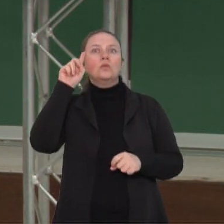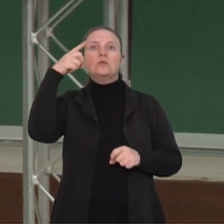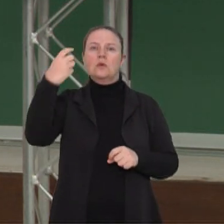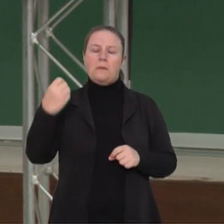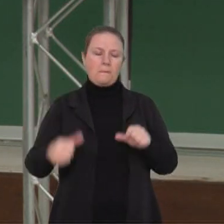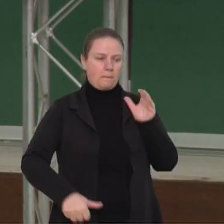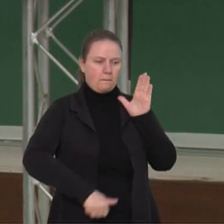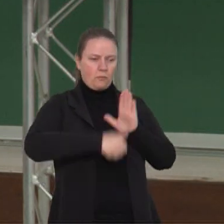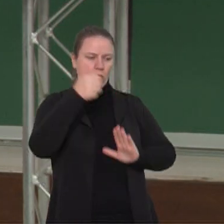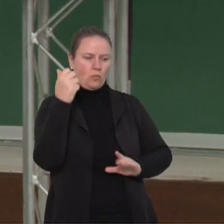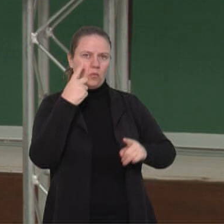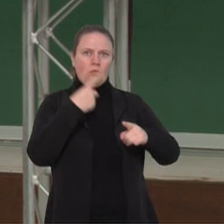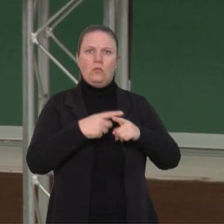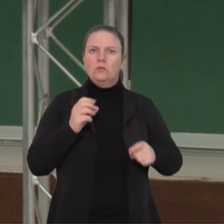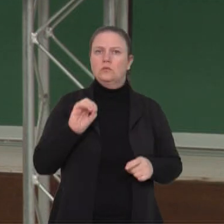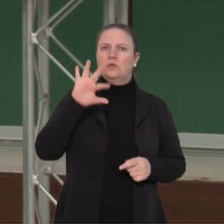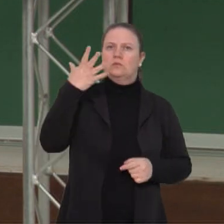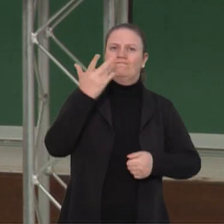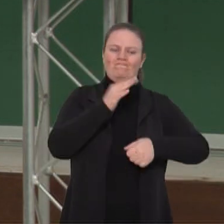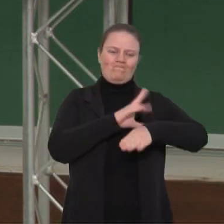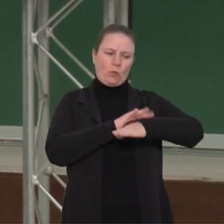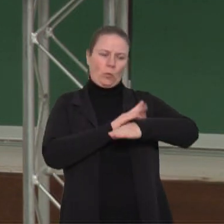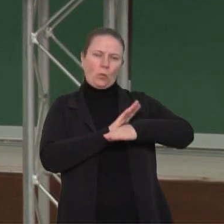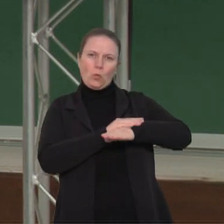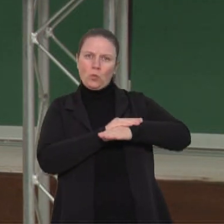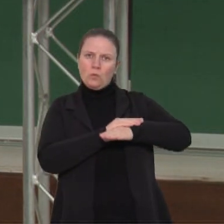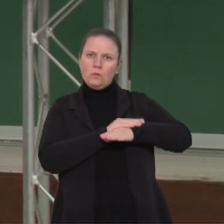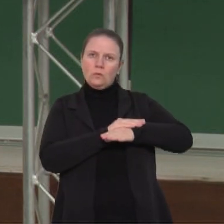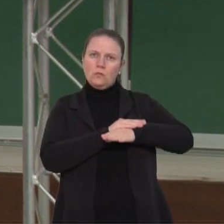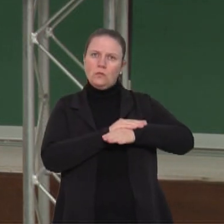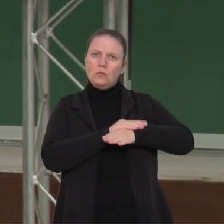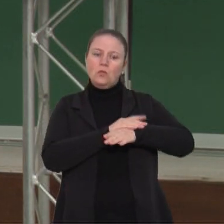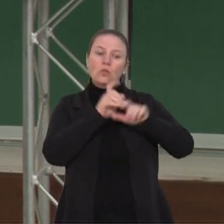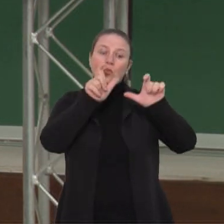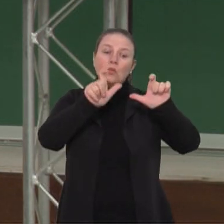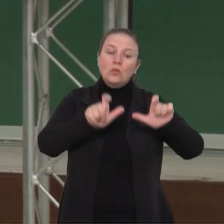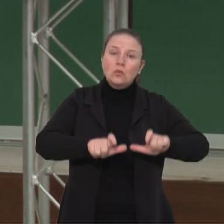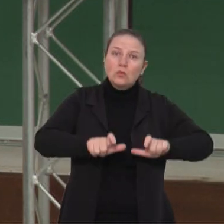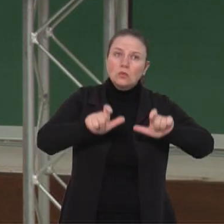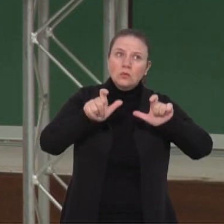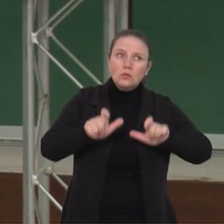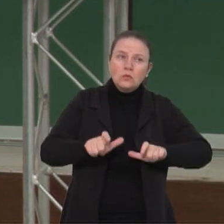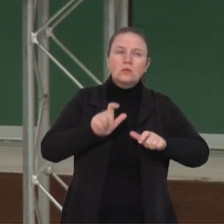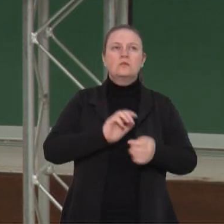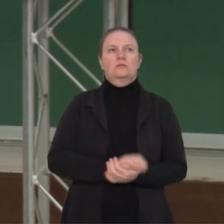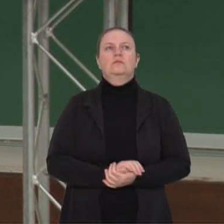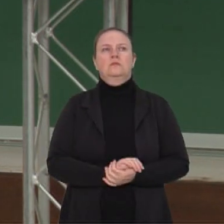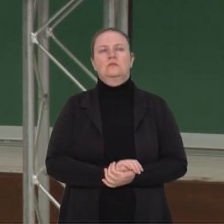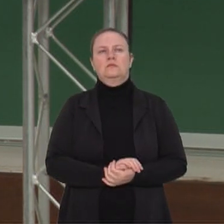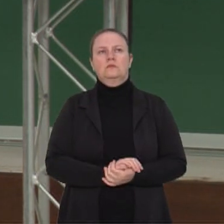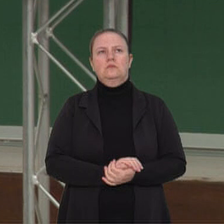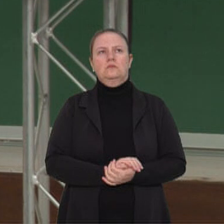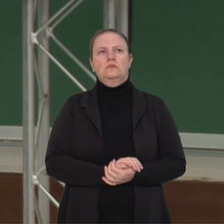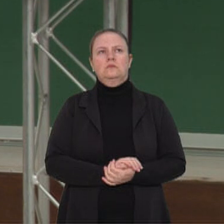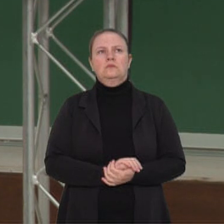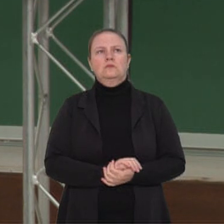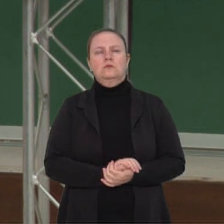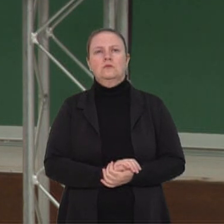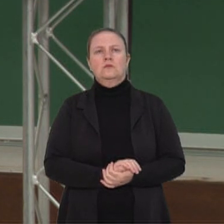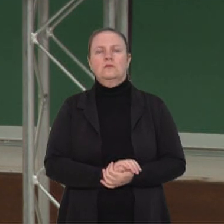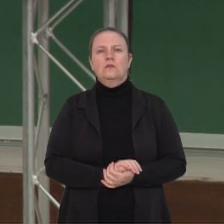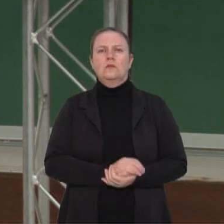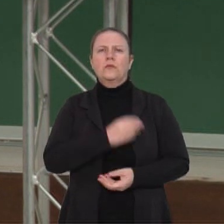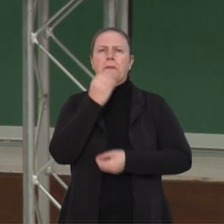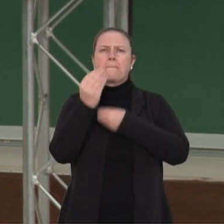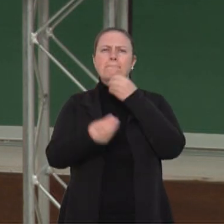primeiro foco da doença, onde, né? Fala